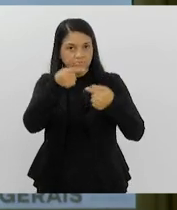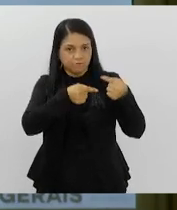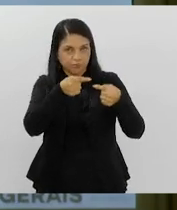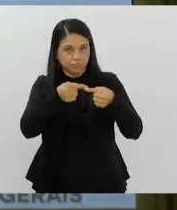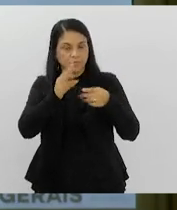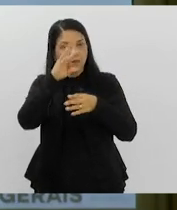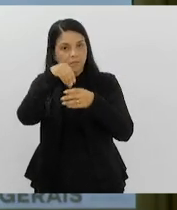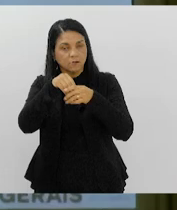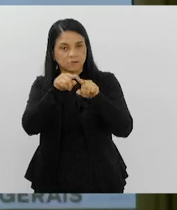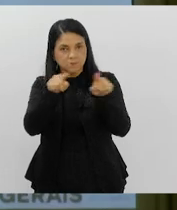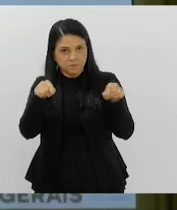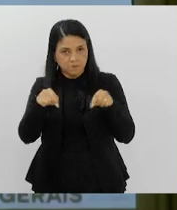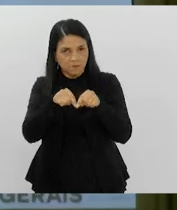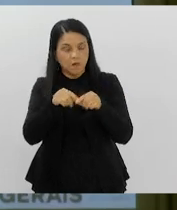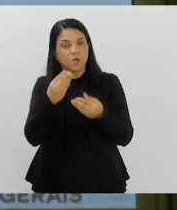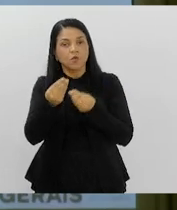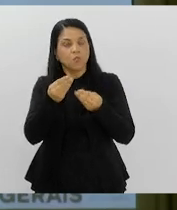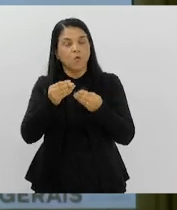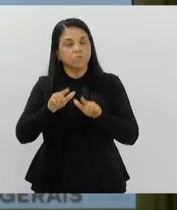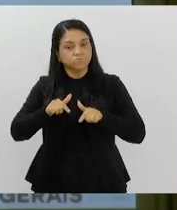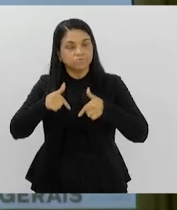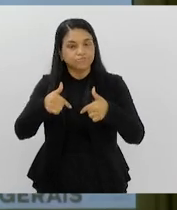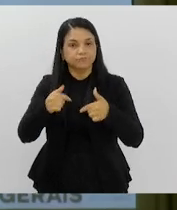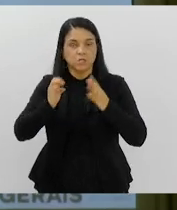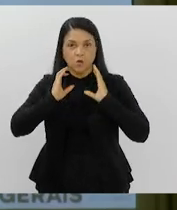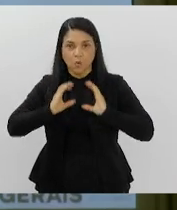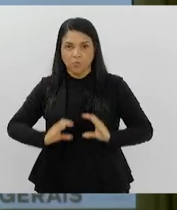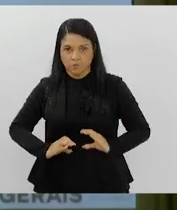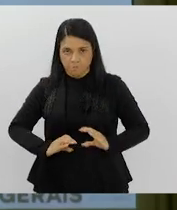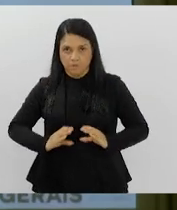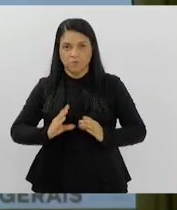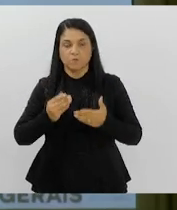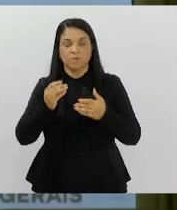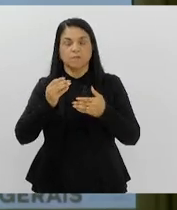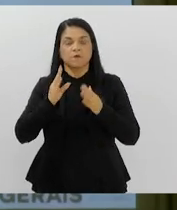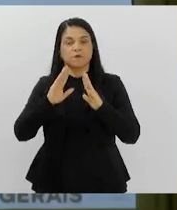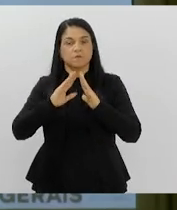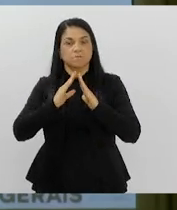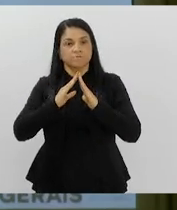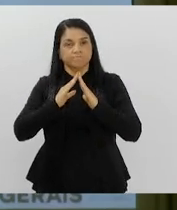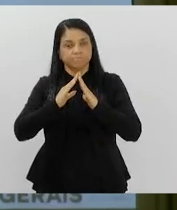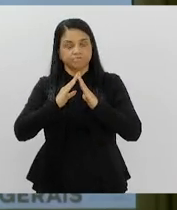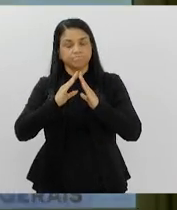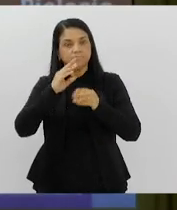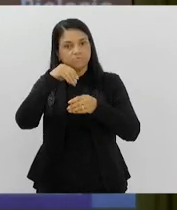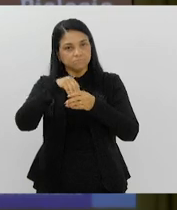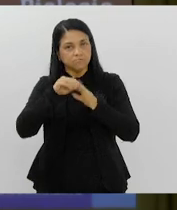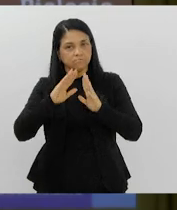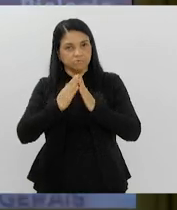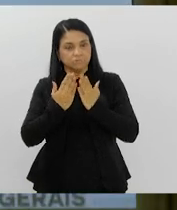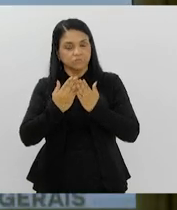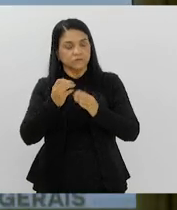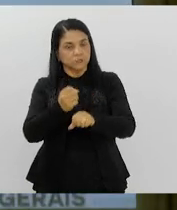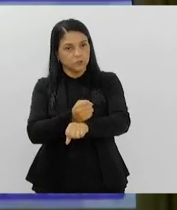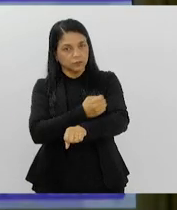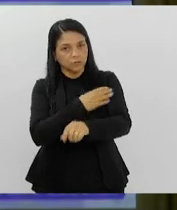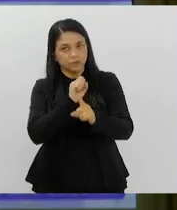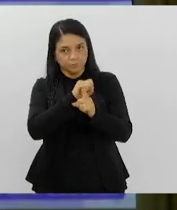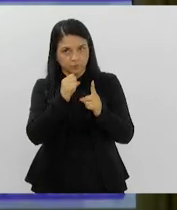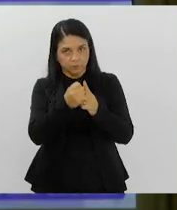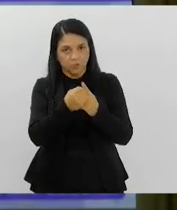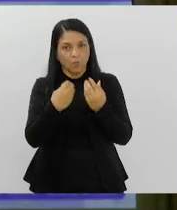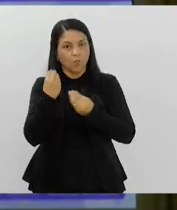comporta diante de questões socioemocionais, não só dentro da escola, mas como para toda a vida. Então, é um pouquinho disso que eu queria